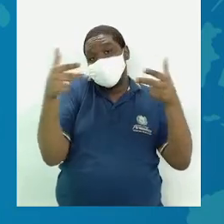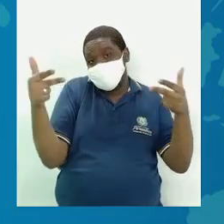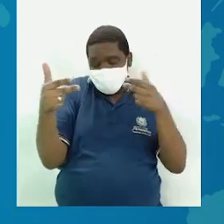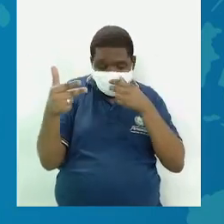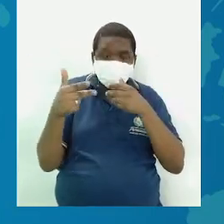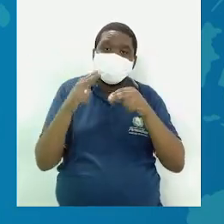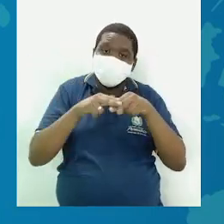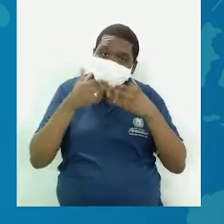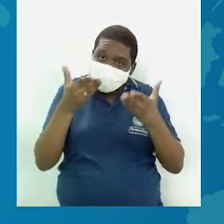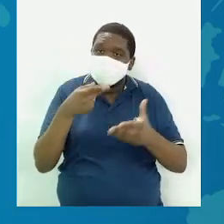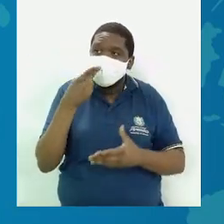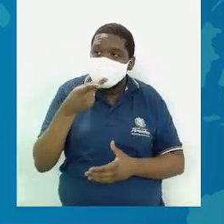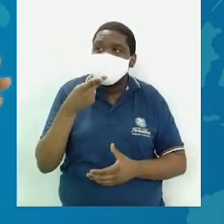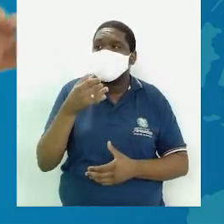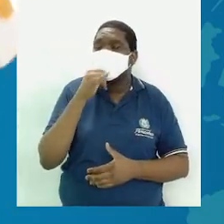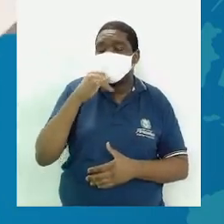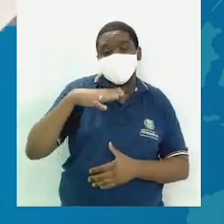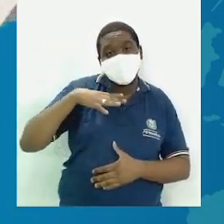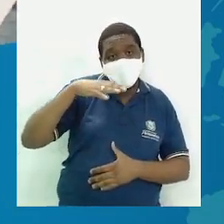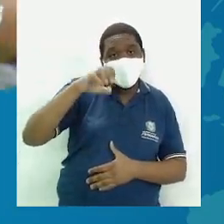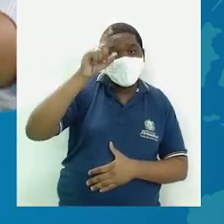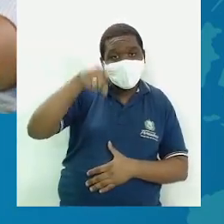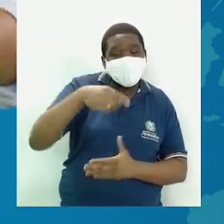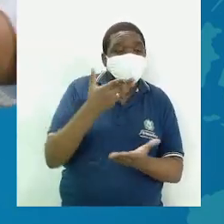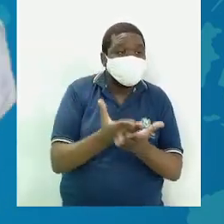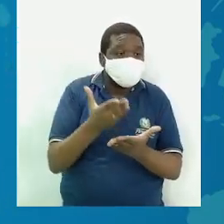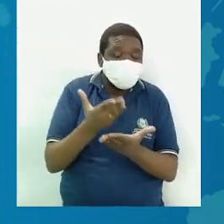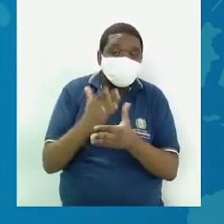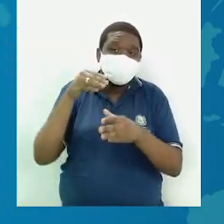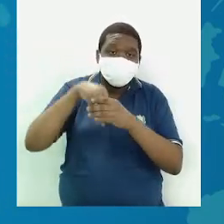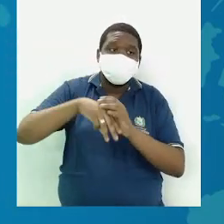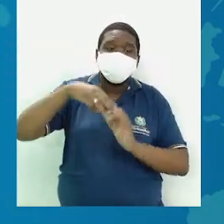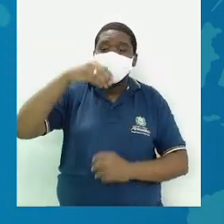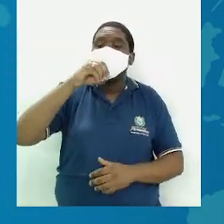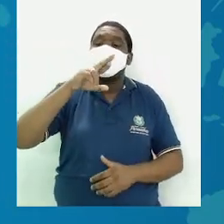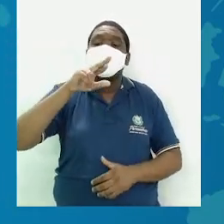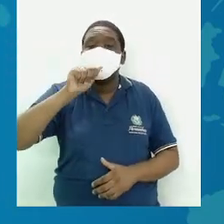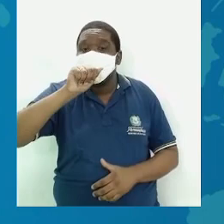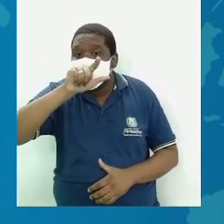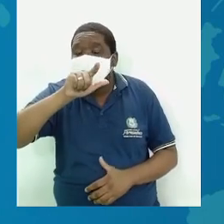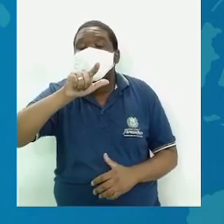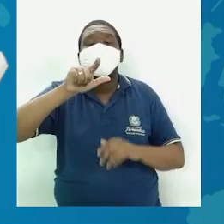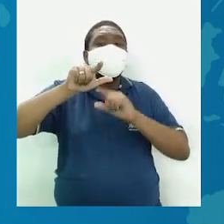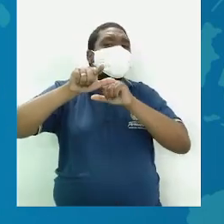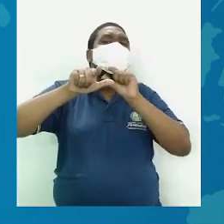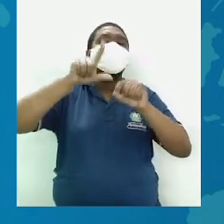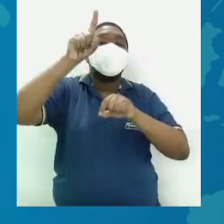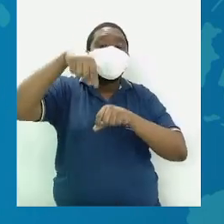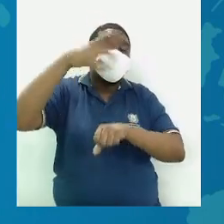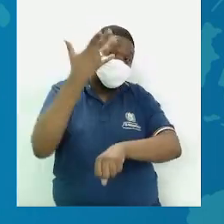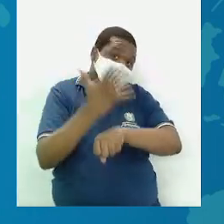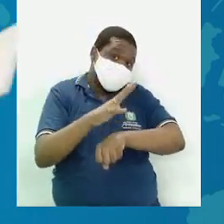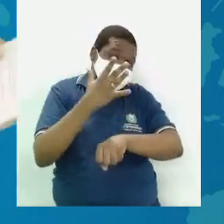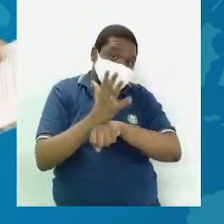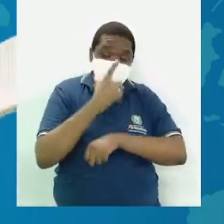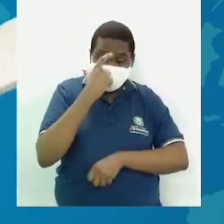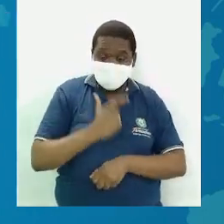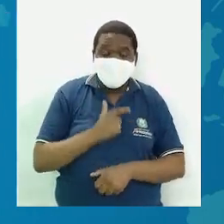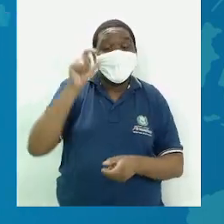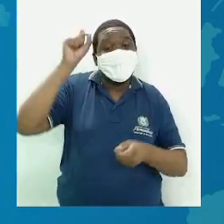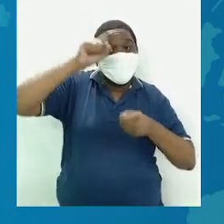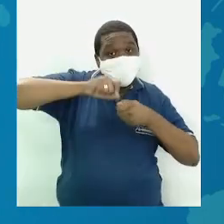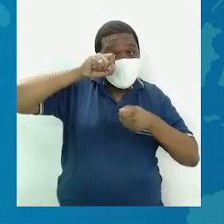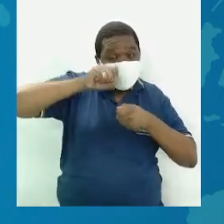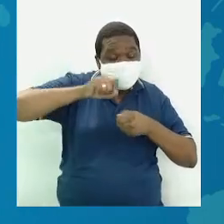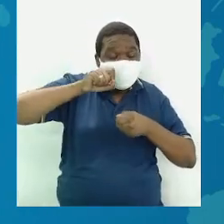da ética como a questão do estudo da moral. A moral seria a prática, o fazer, o